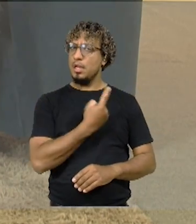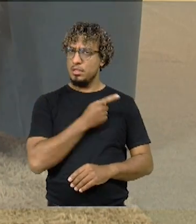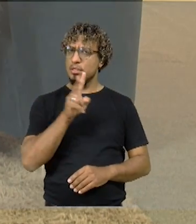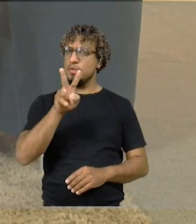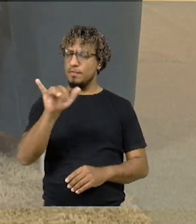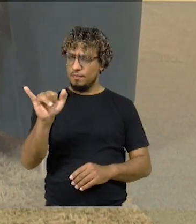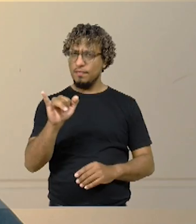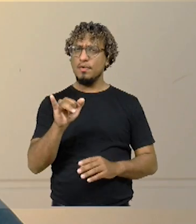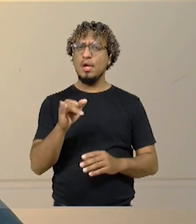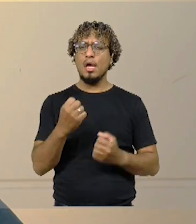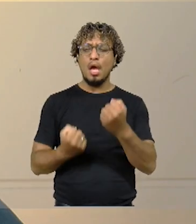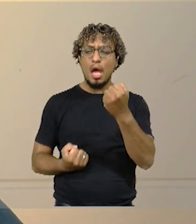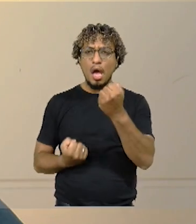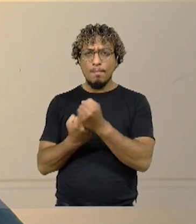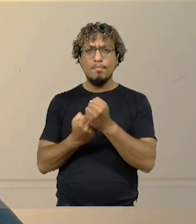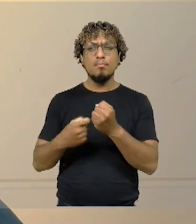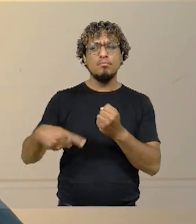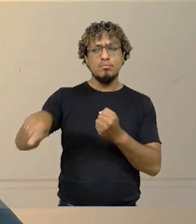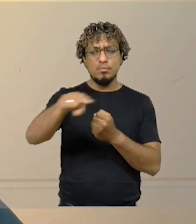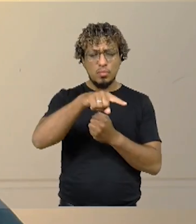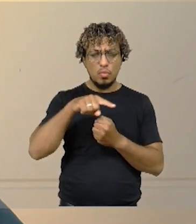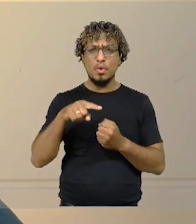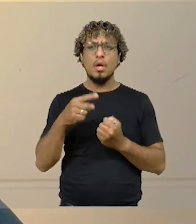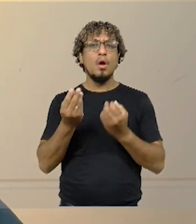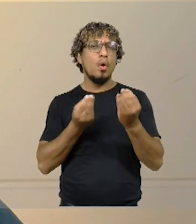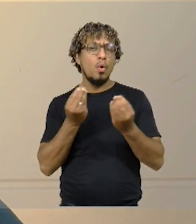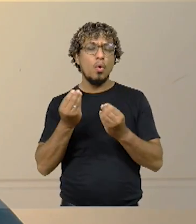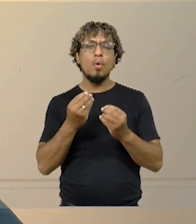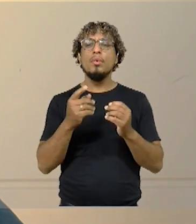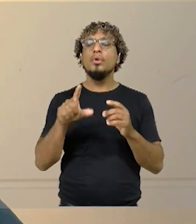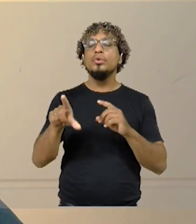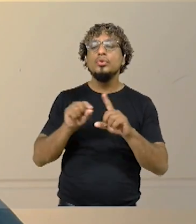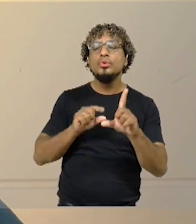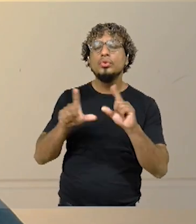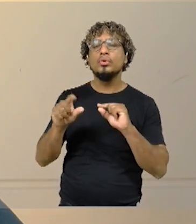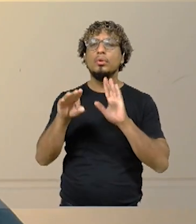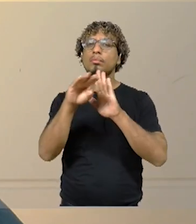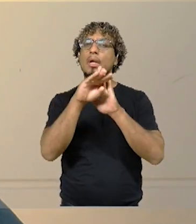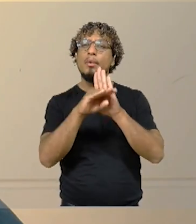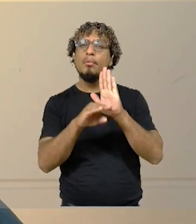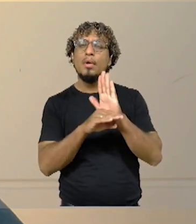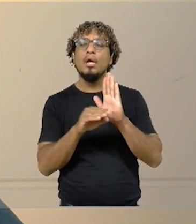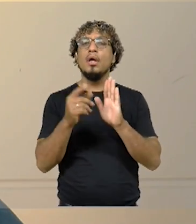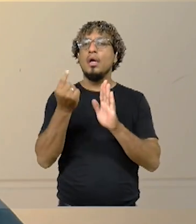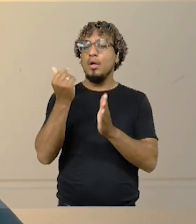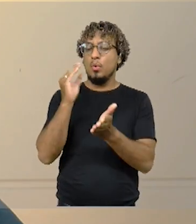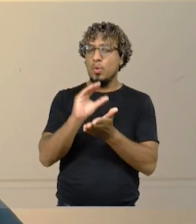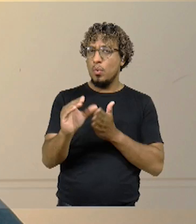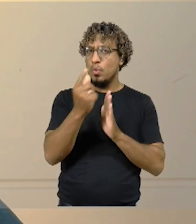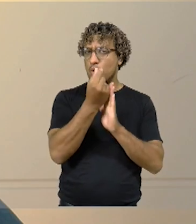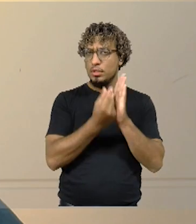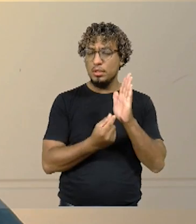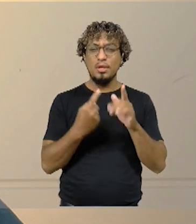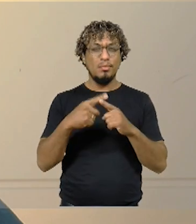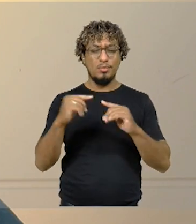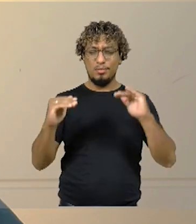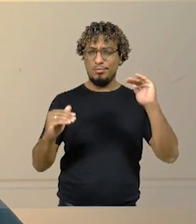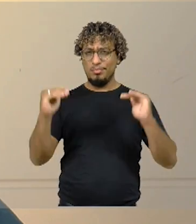estão fora, né? Milhares de crianças que estão fora da escola porque não tem escola próximo da sua